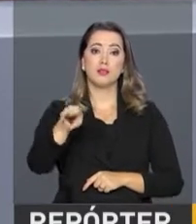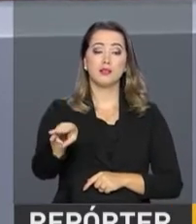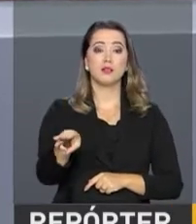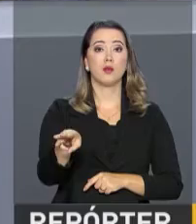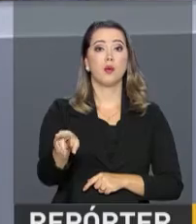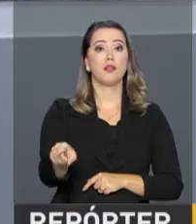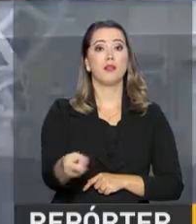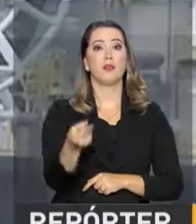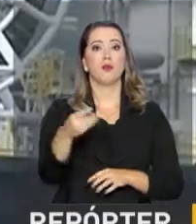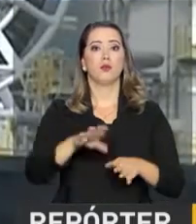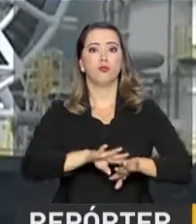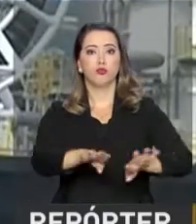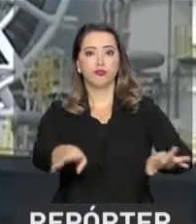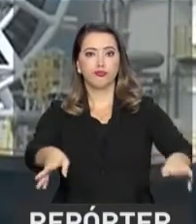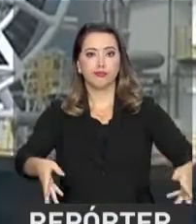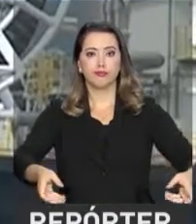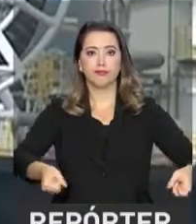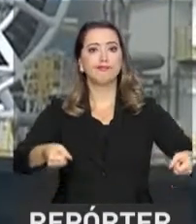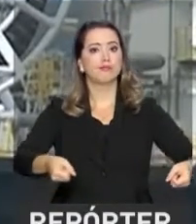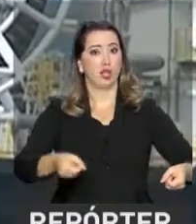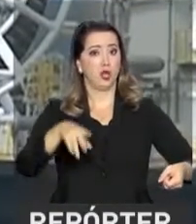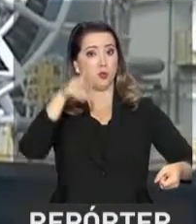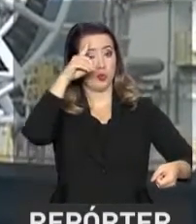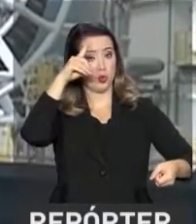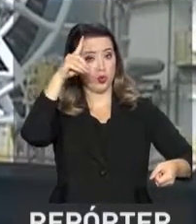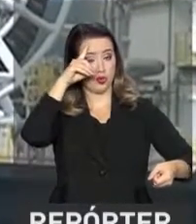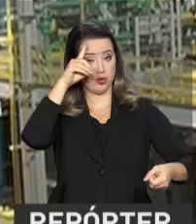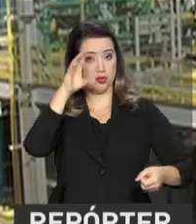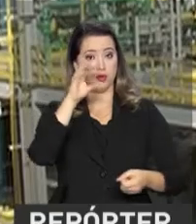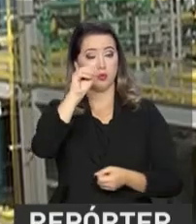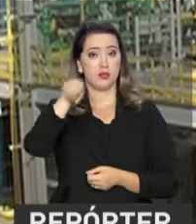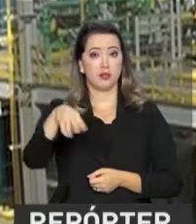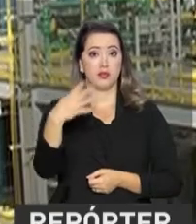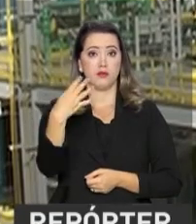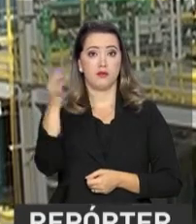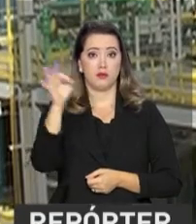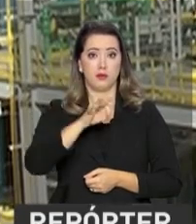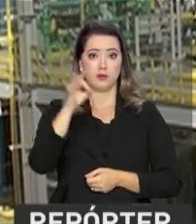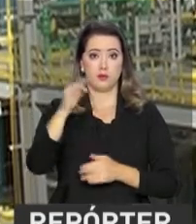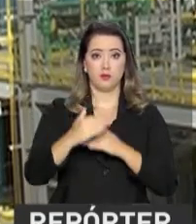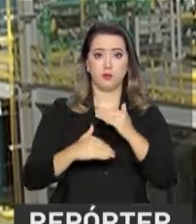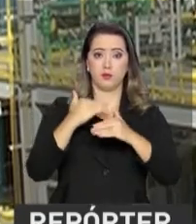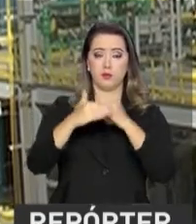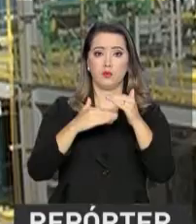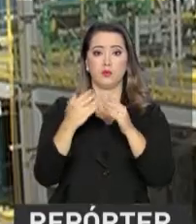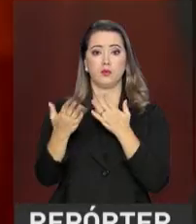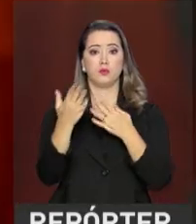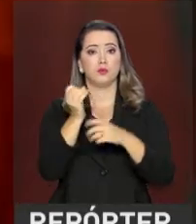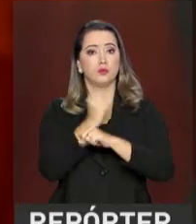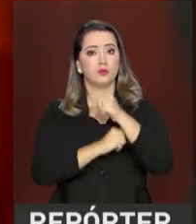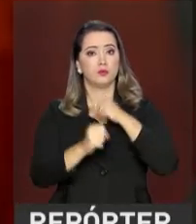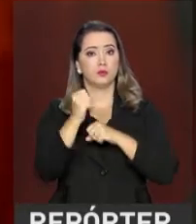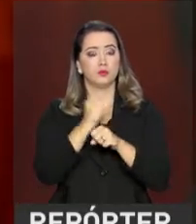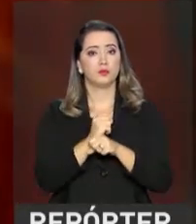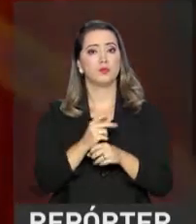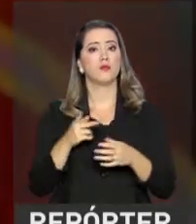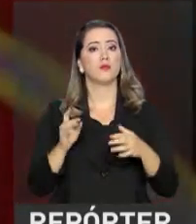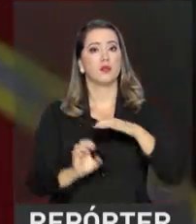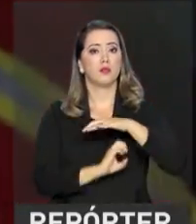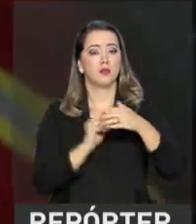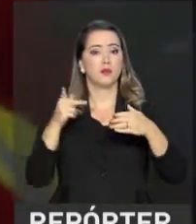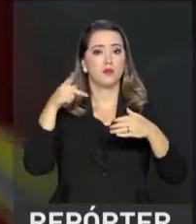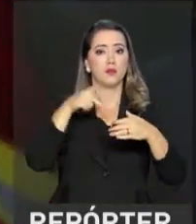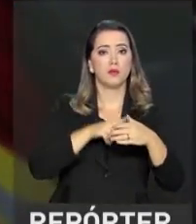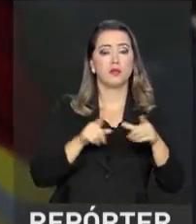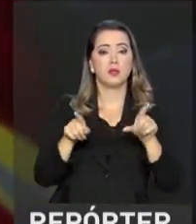barris por dia o resultado é 0,14 por cento maior que o registrado no ano anterior a petrobras informou também que